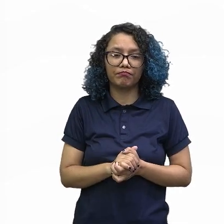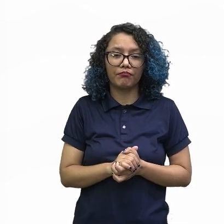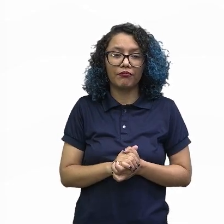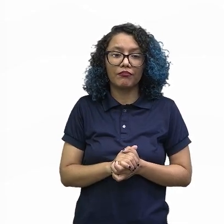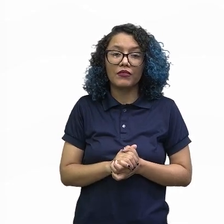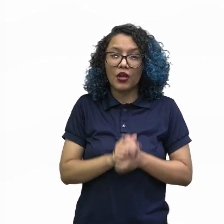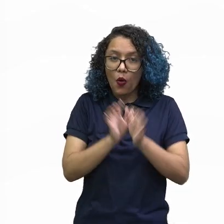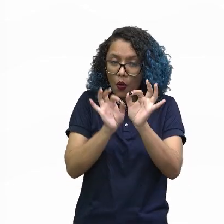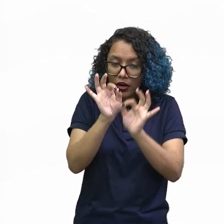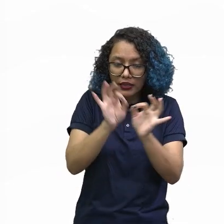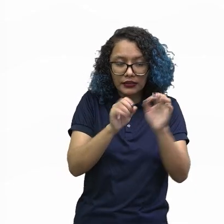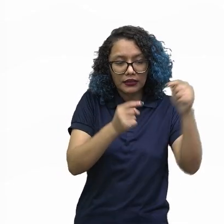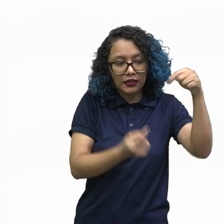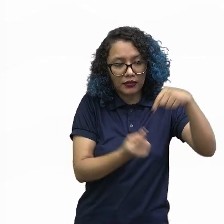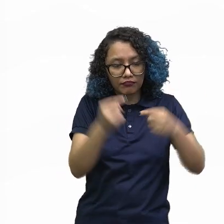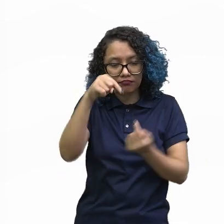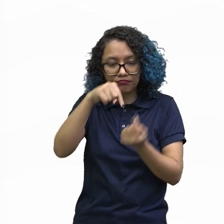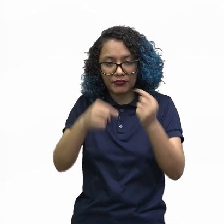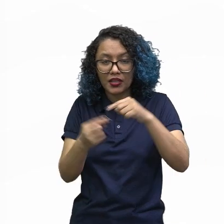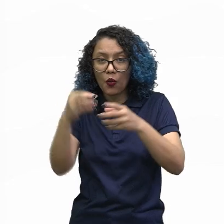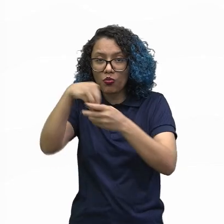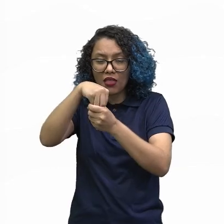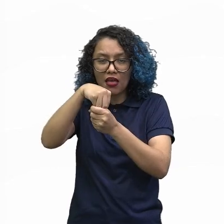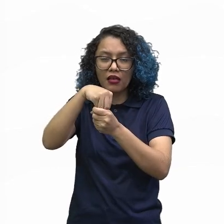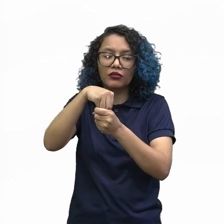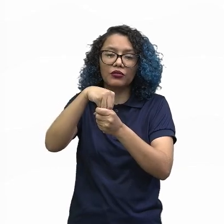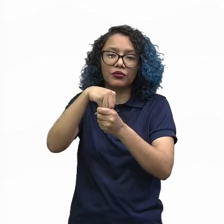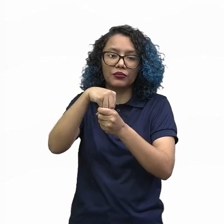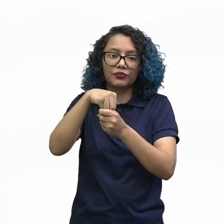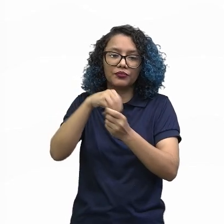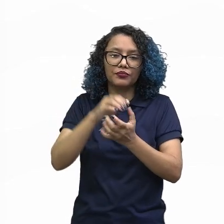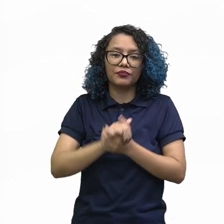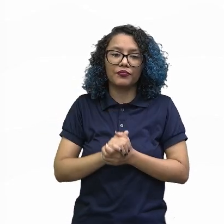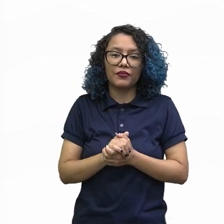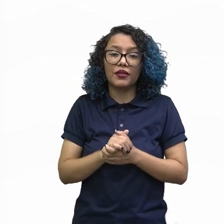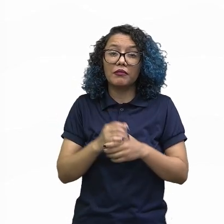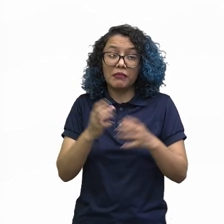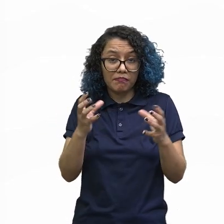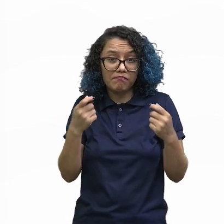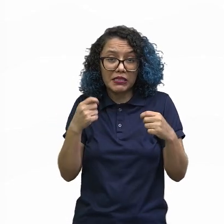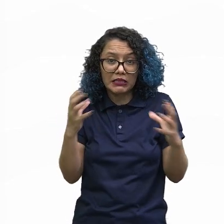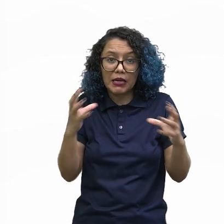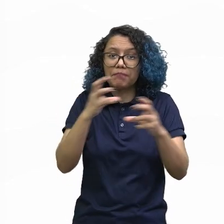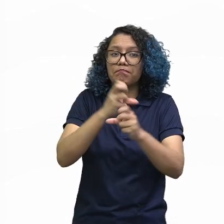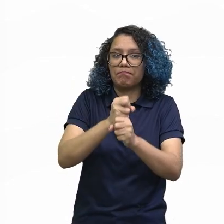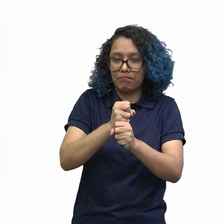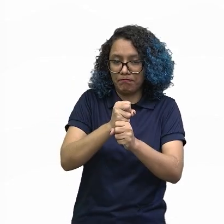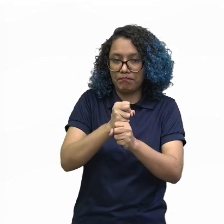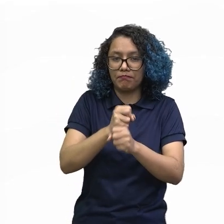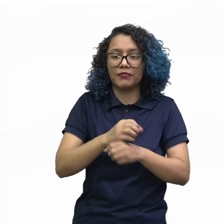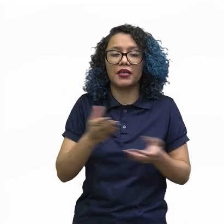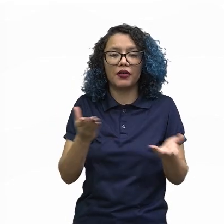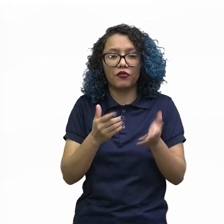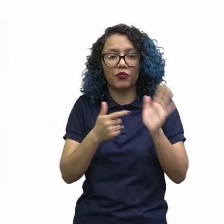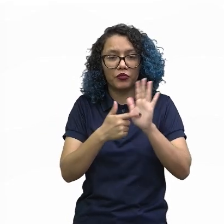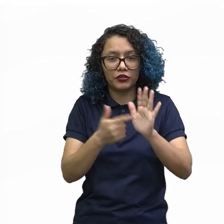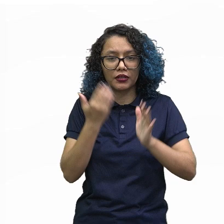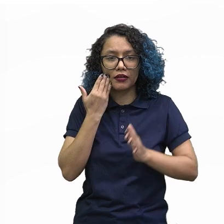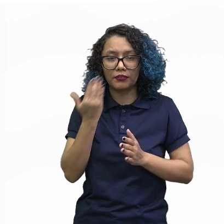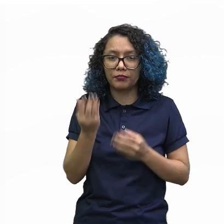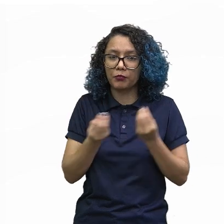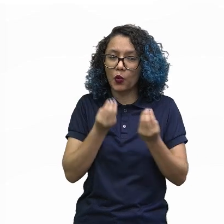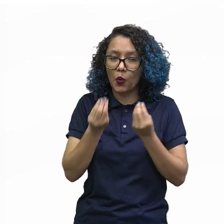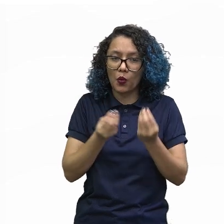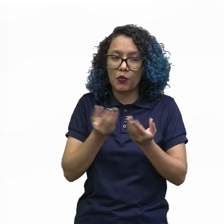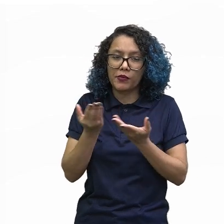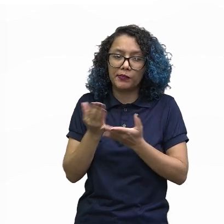associadas em série, a resistência interna do gerador equivalente é dada pela soma destas. E aí nós temos uma figura, né, mostrando aí